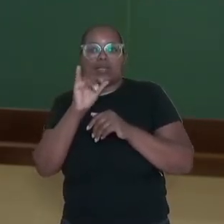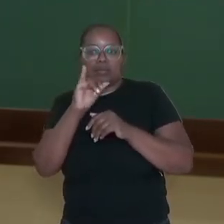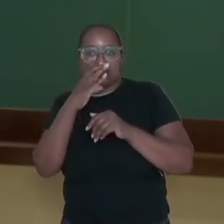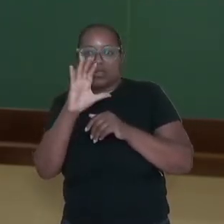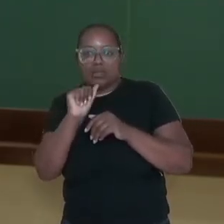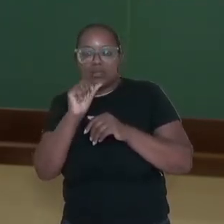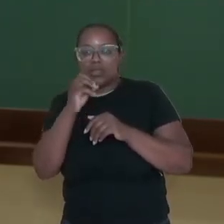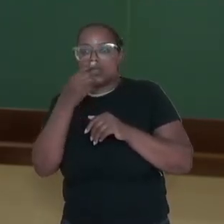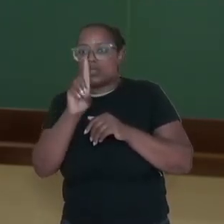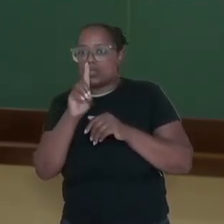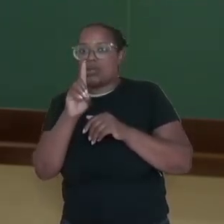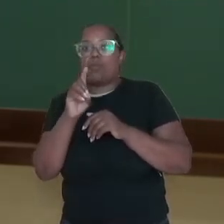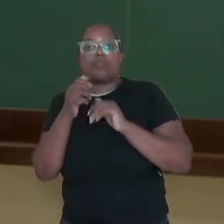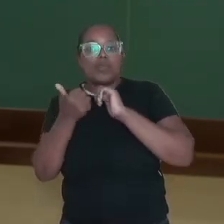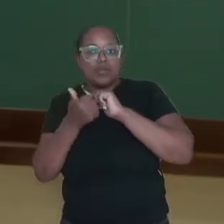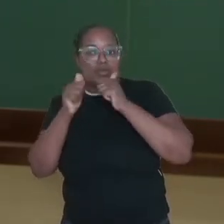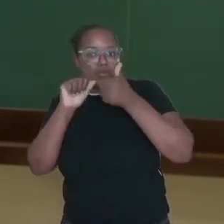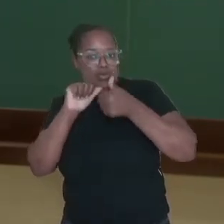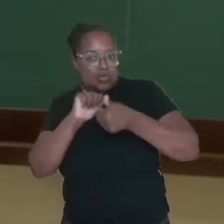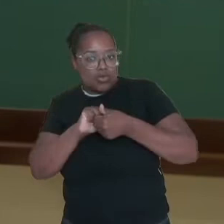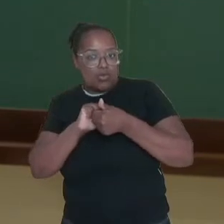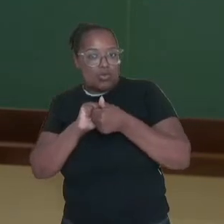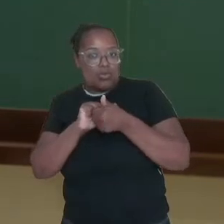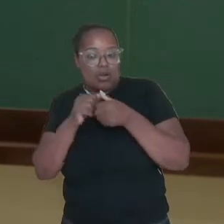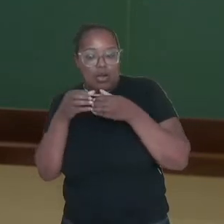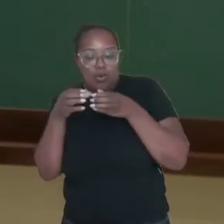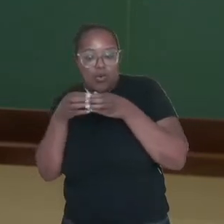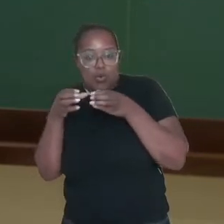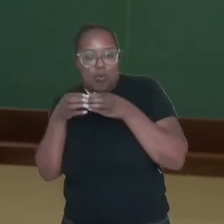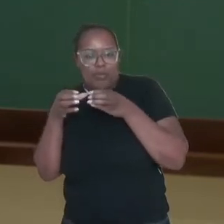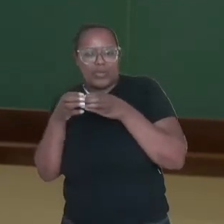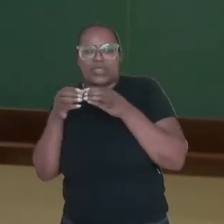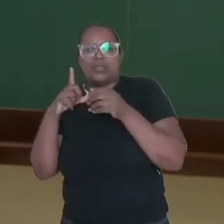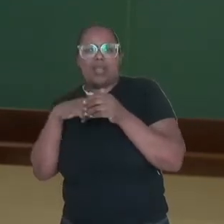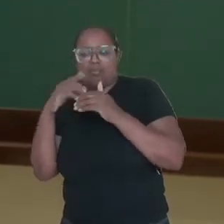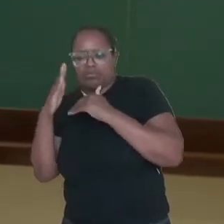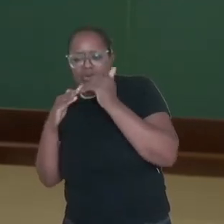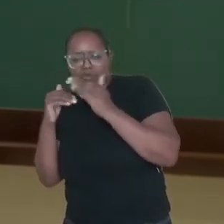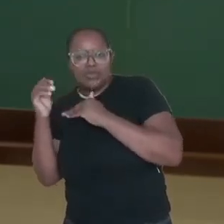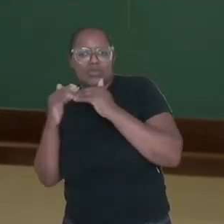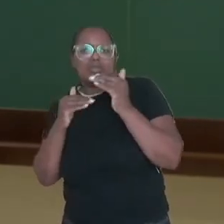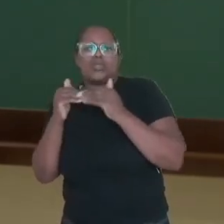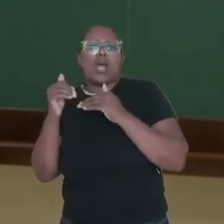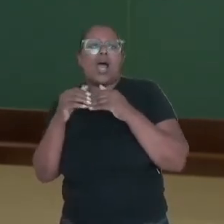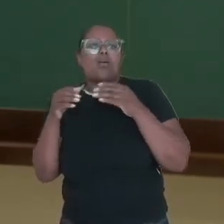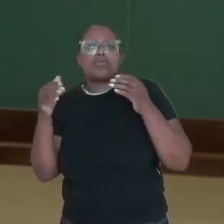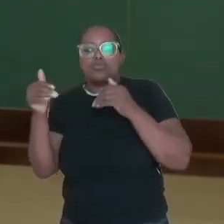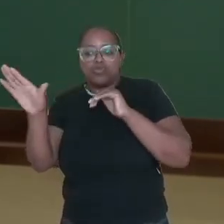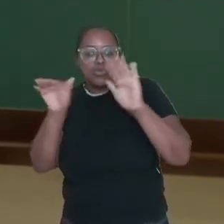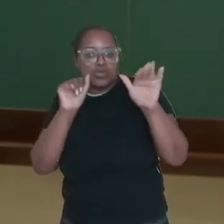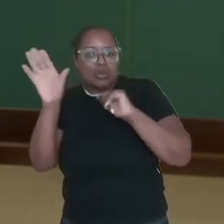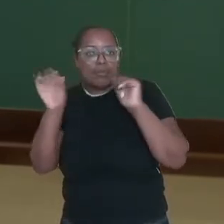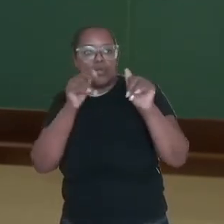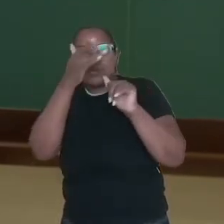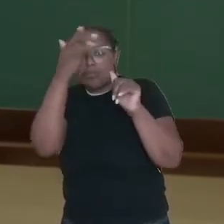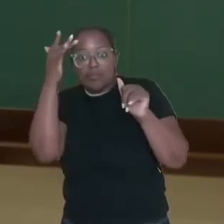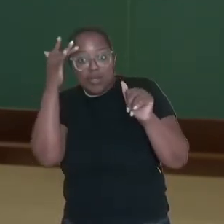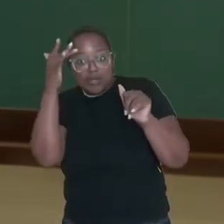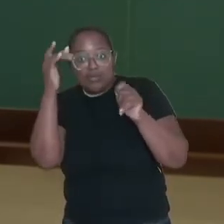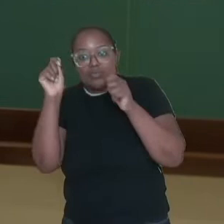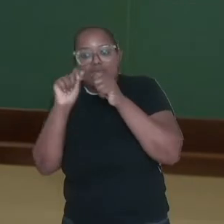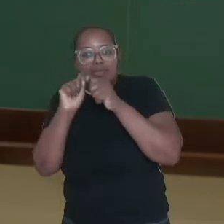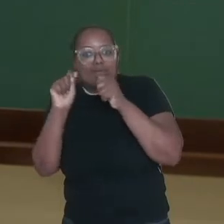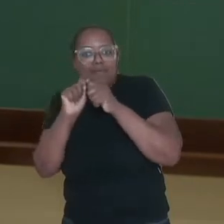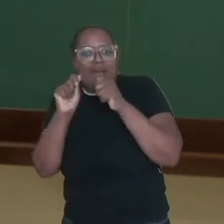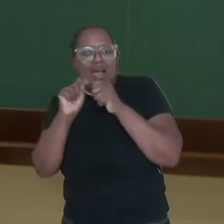competição organizada dentro do jogo, né? reunindo jogadores e que